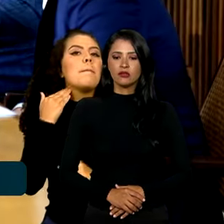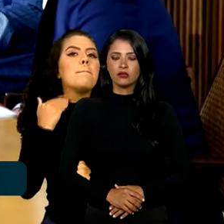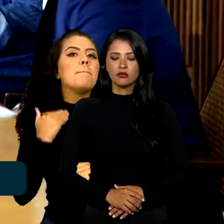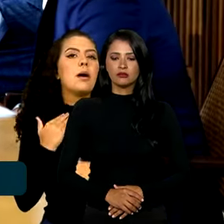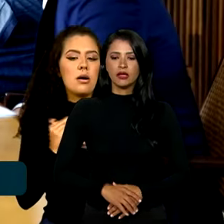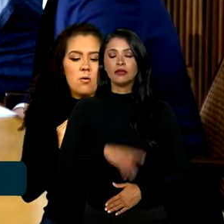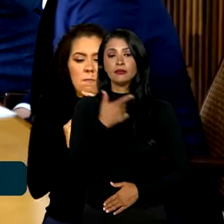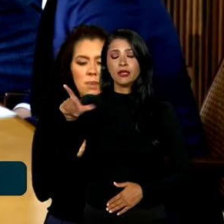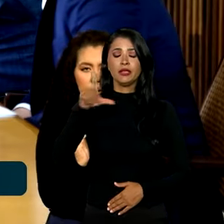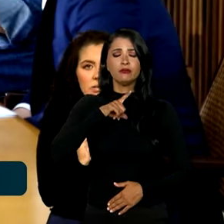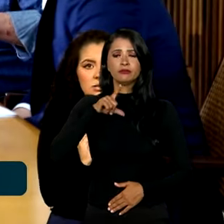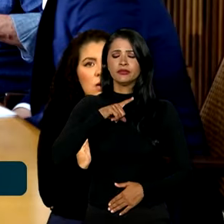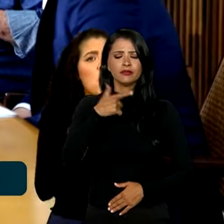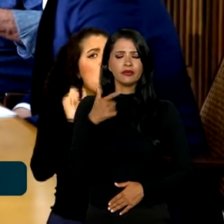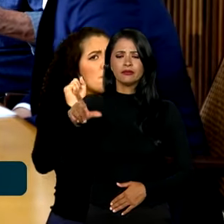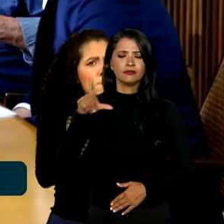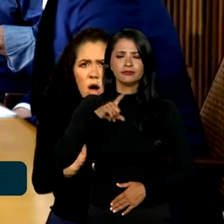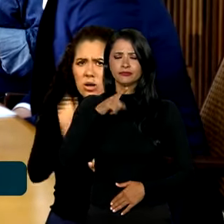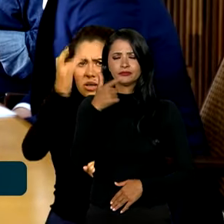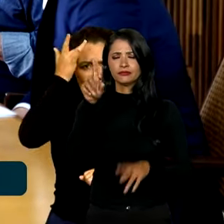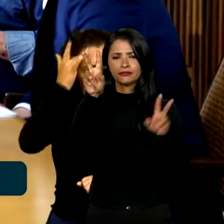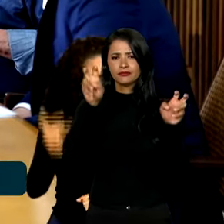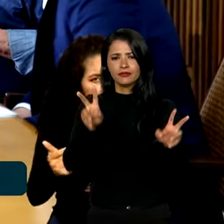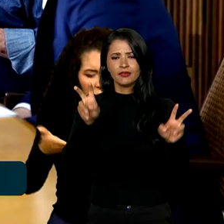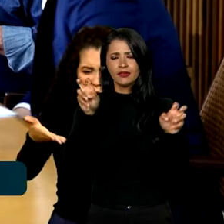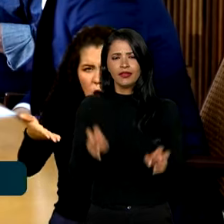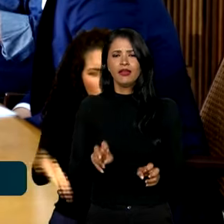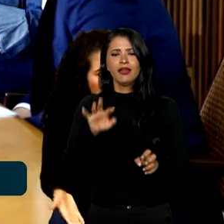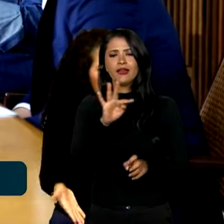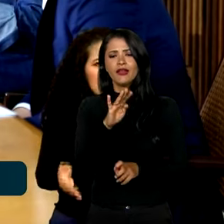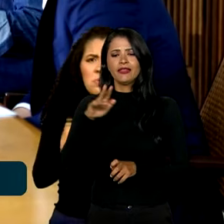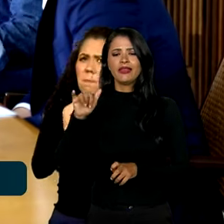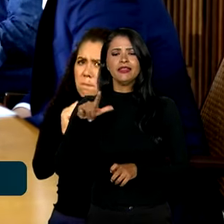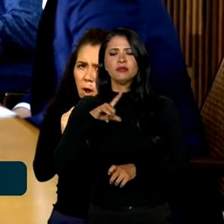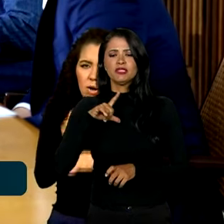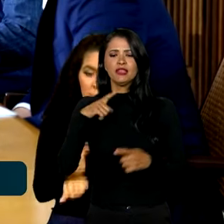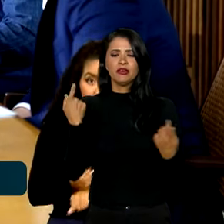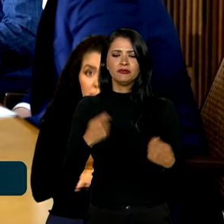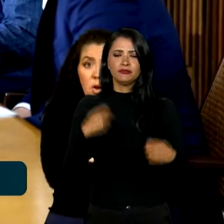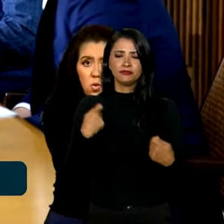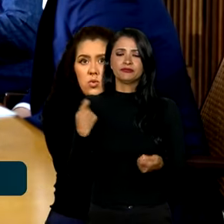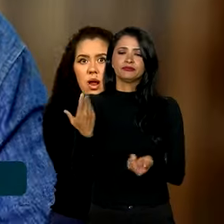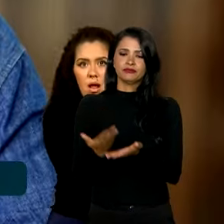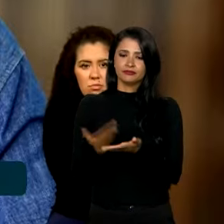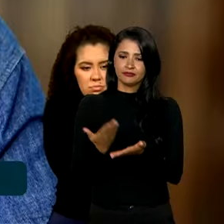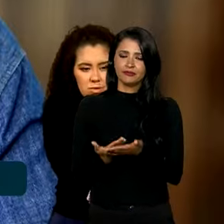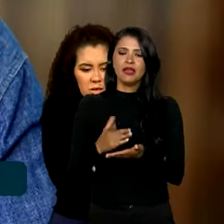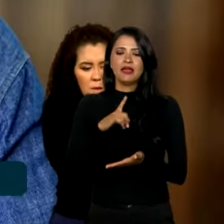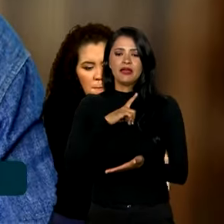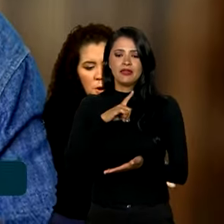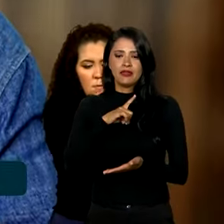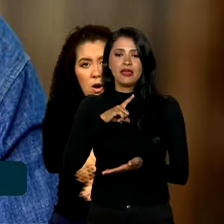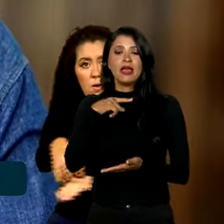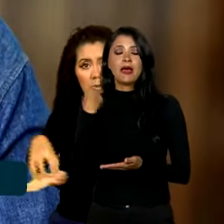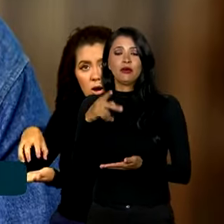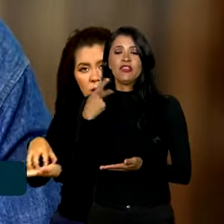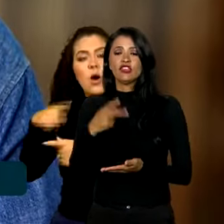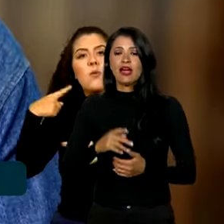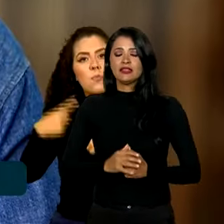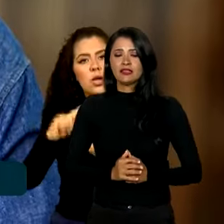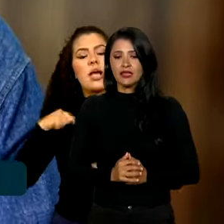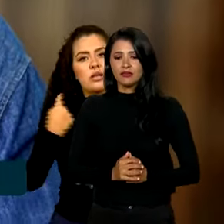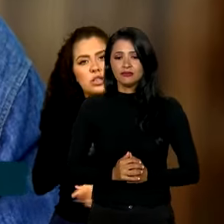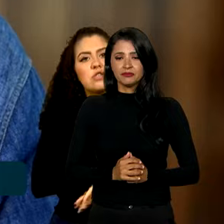assunto abordado no conversa com o presidente foi o fi o financiamento estudantil o presidente Lula disse que são